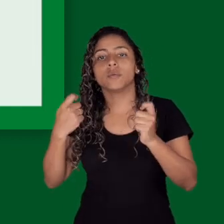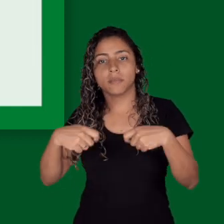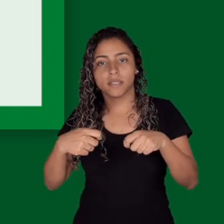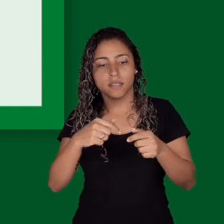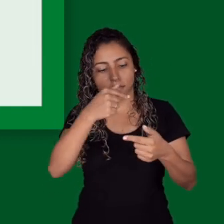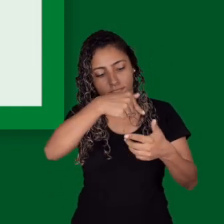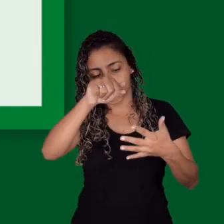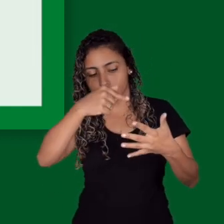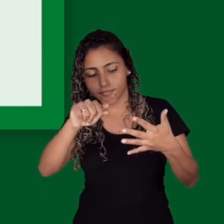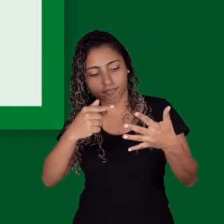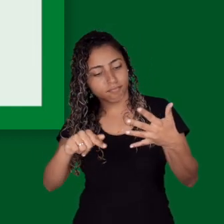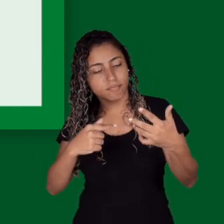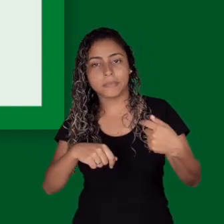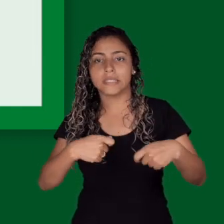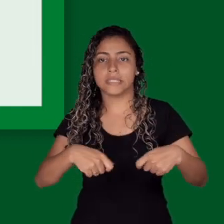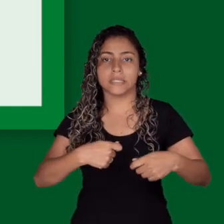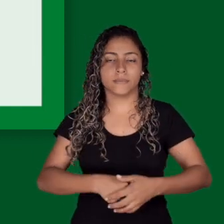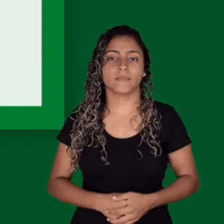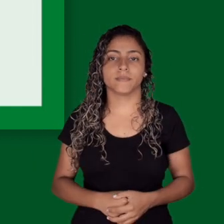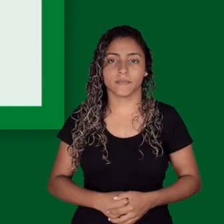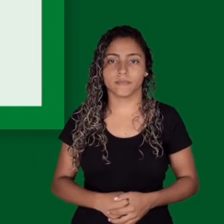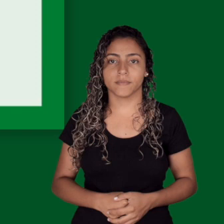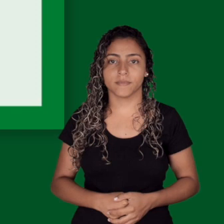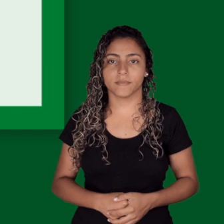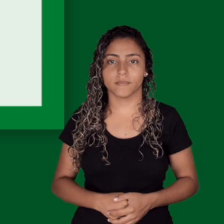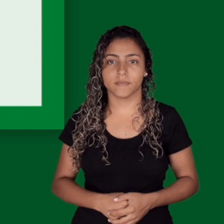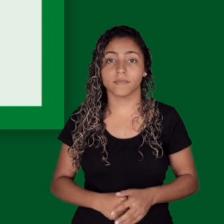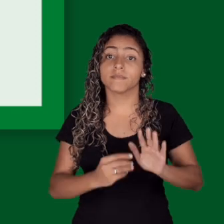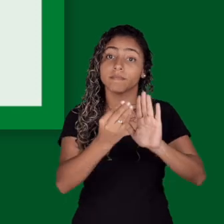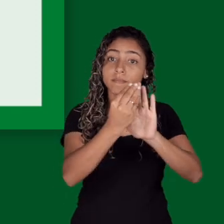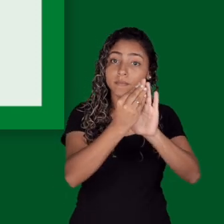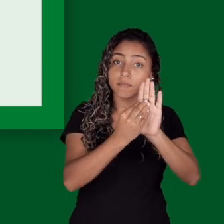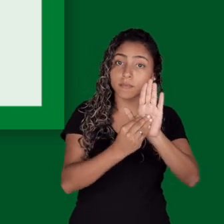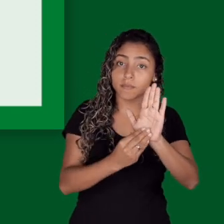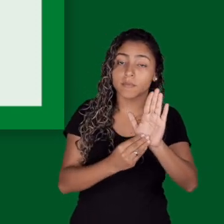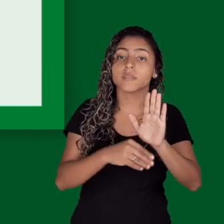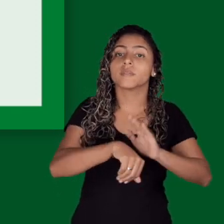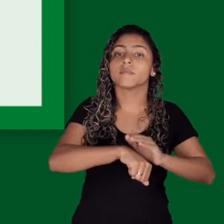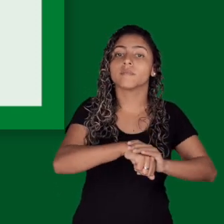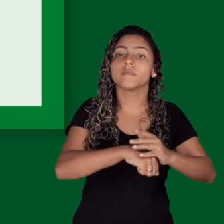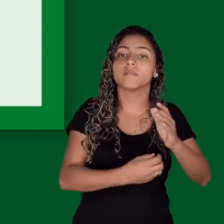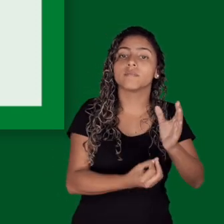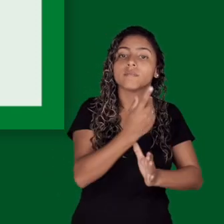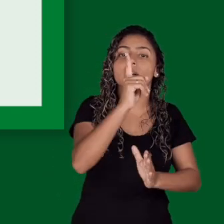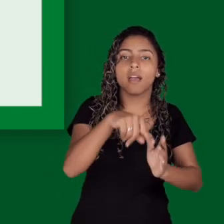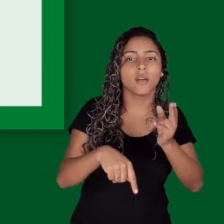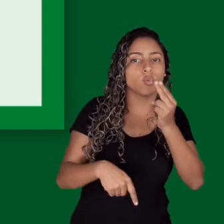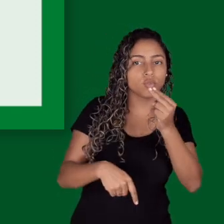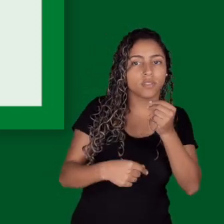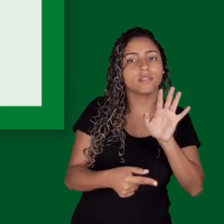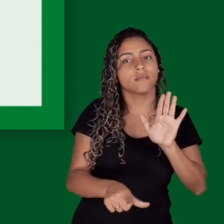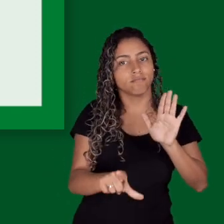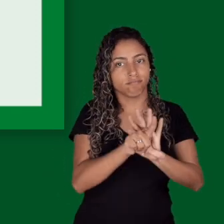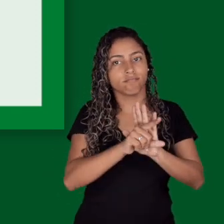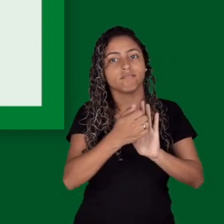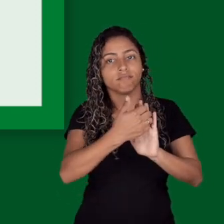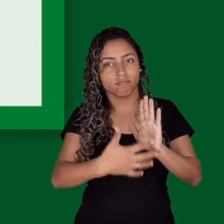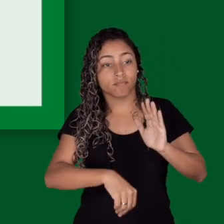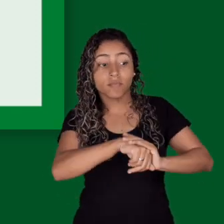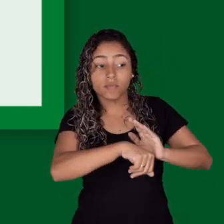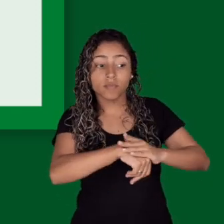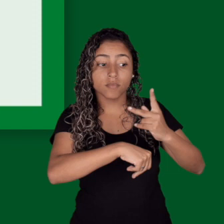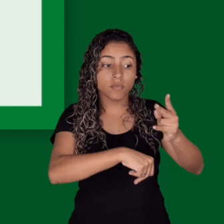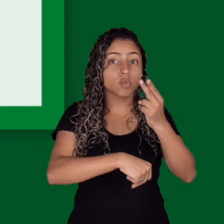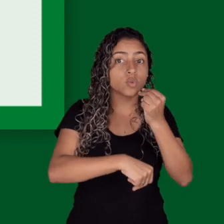contribuir para atingir esses objetivos. Os cardápios, como eu falei, são elaborados por nutricionistas. É uma obrigação